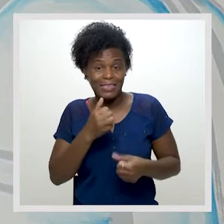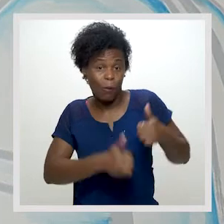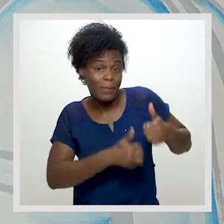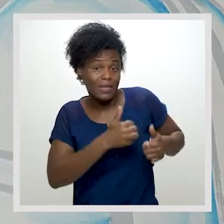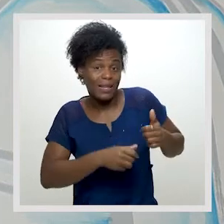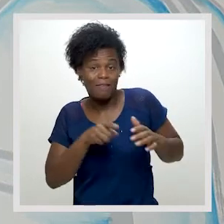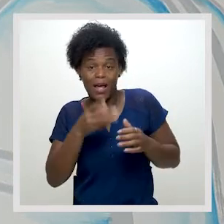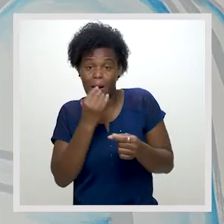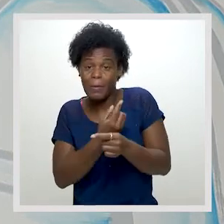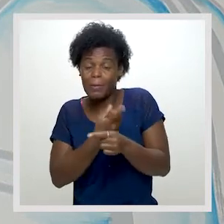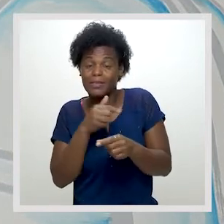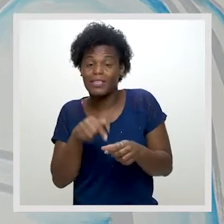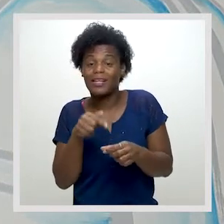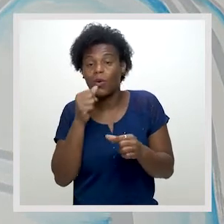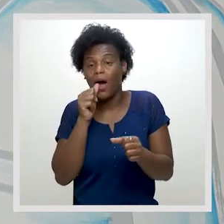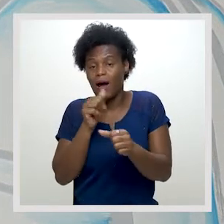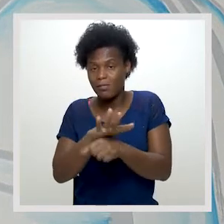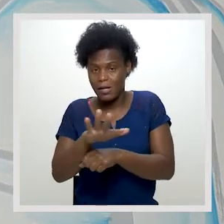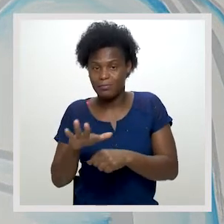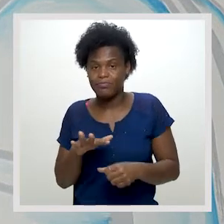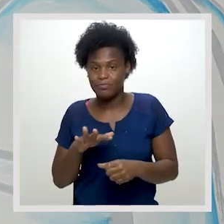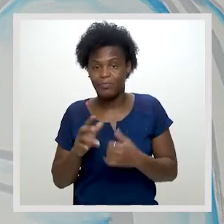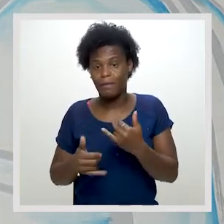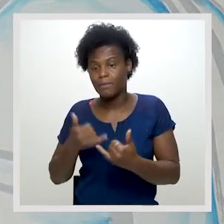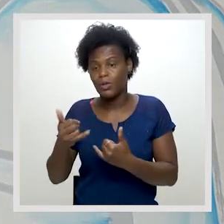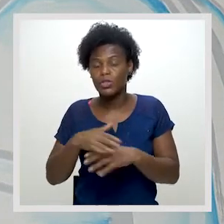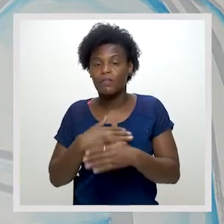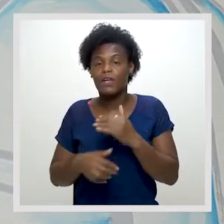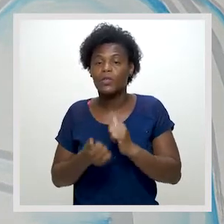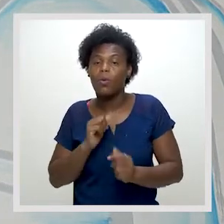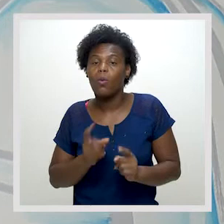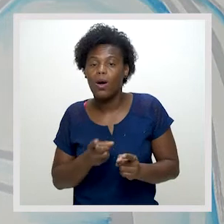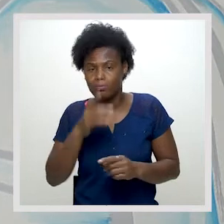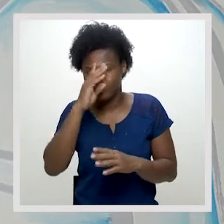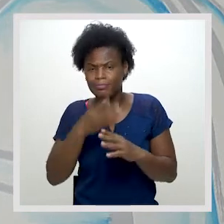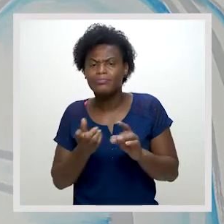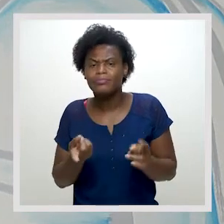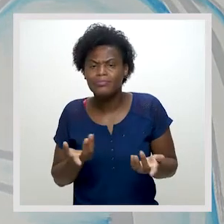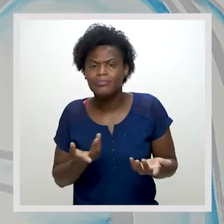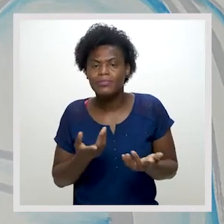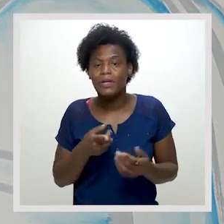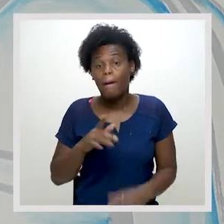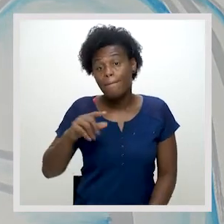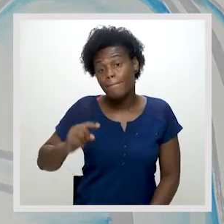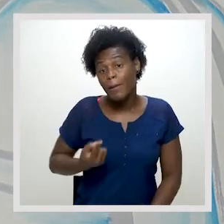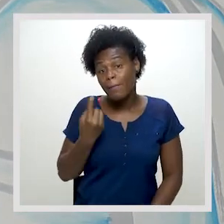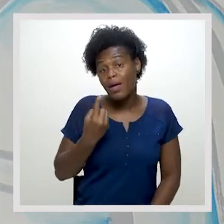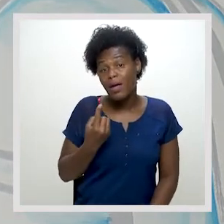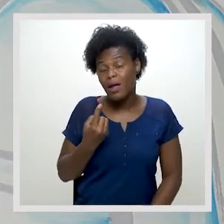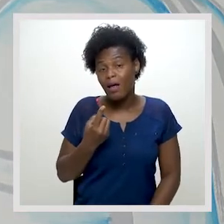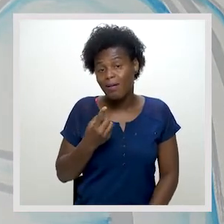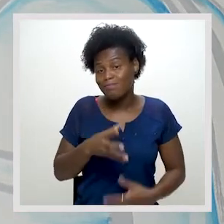competitividade alimentar nos oceanos. Então fez com que, o que aconteceu? Os primeiros não